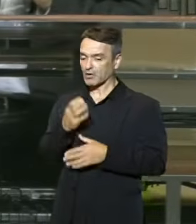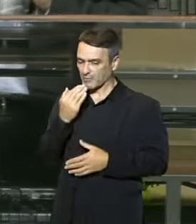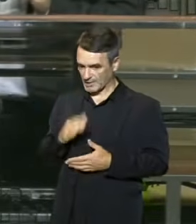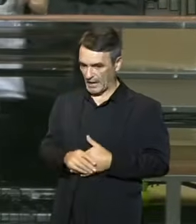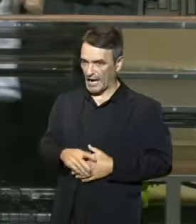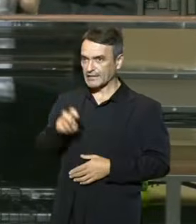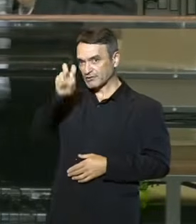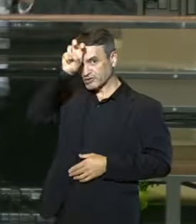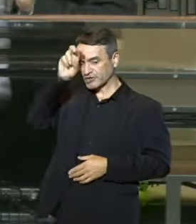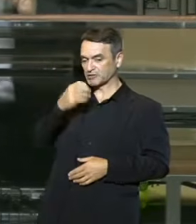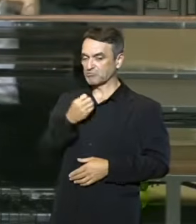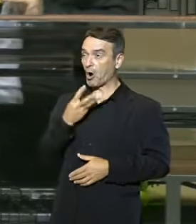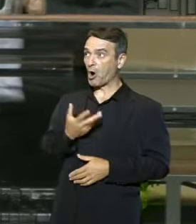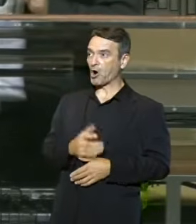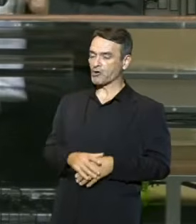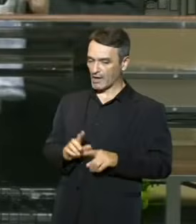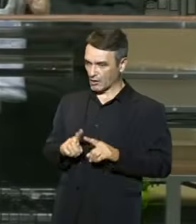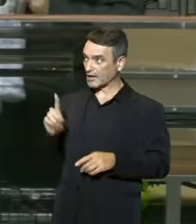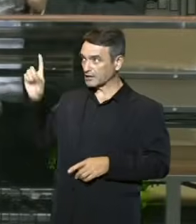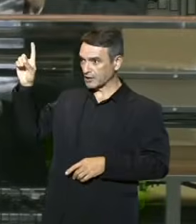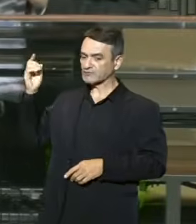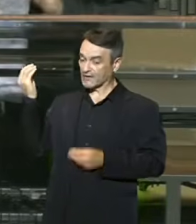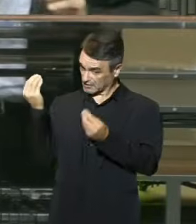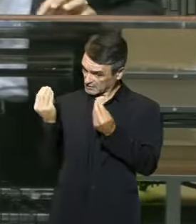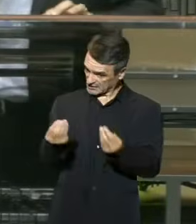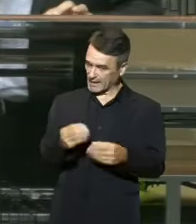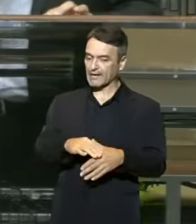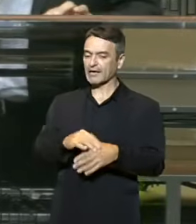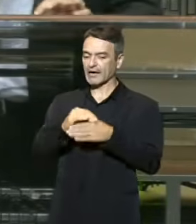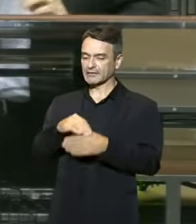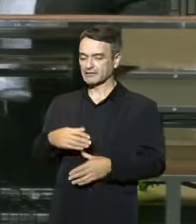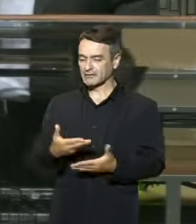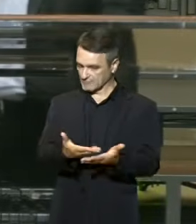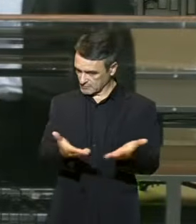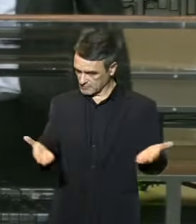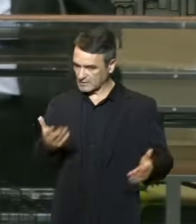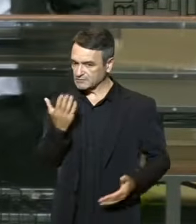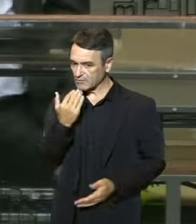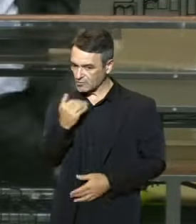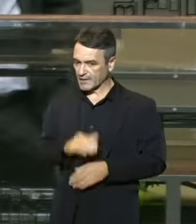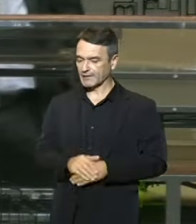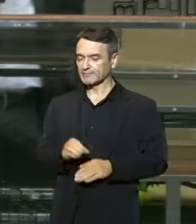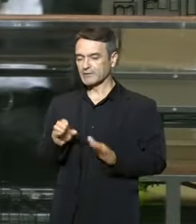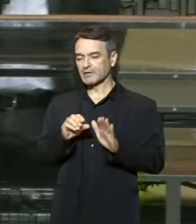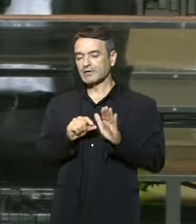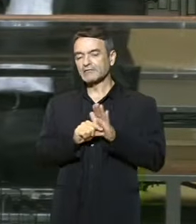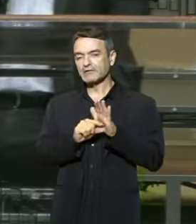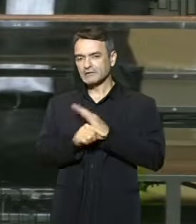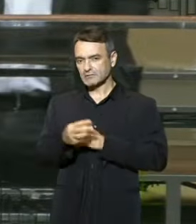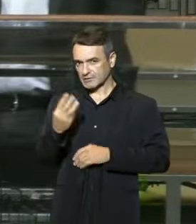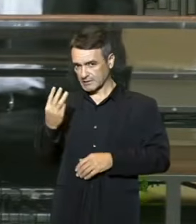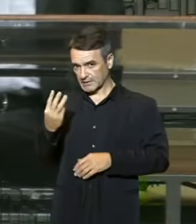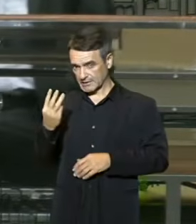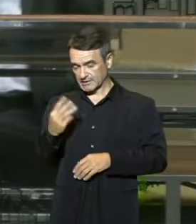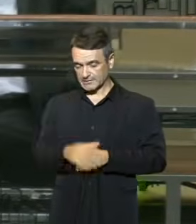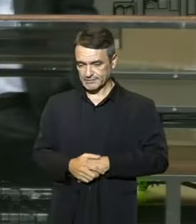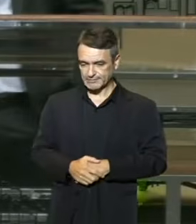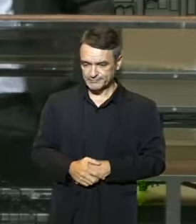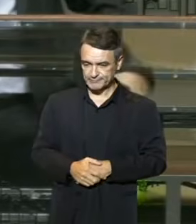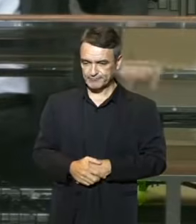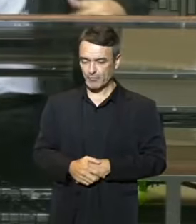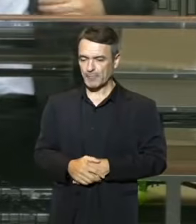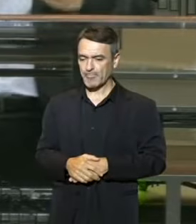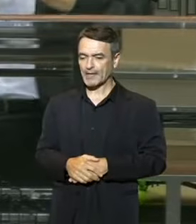lhes dará carne e vocês a comerão. Versículo 33 agora. Quando